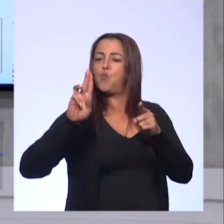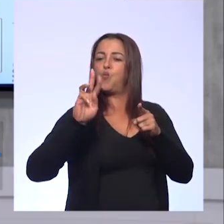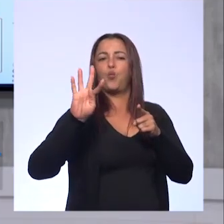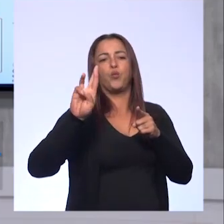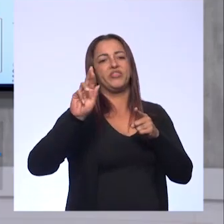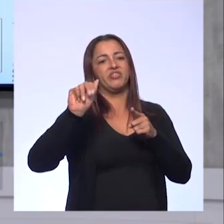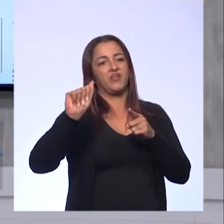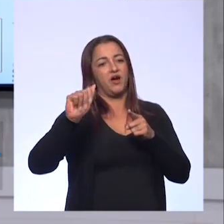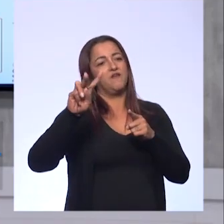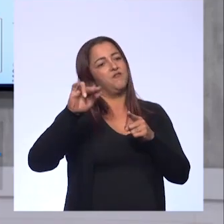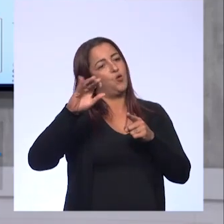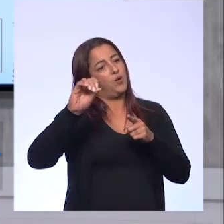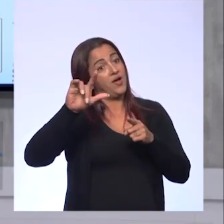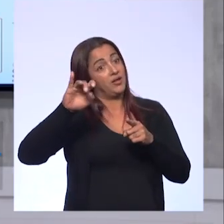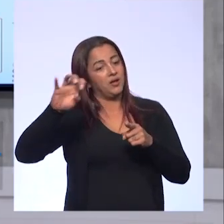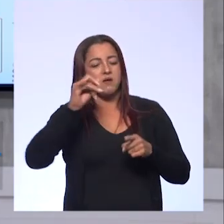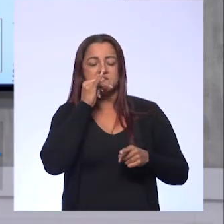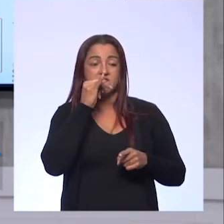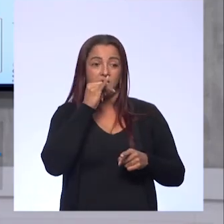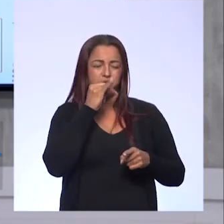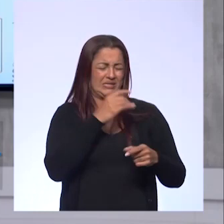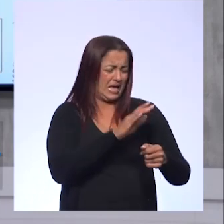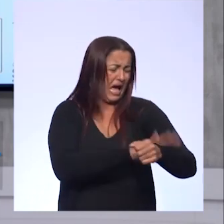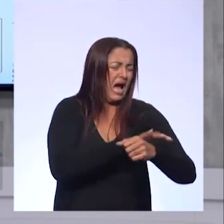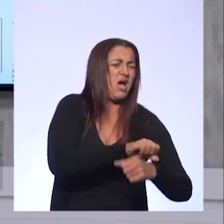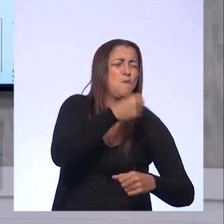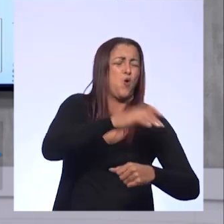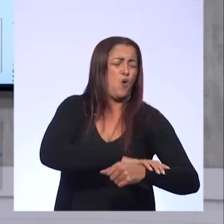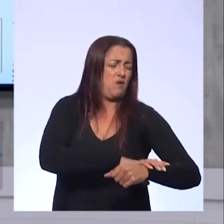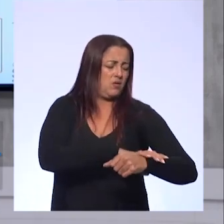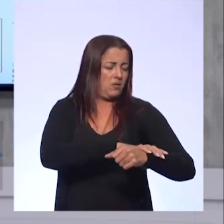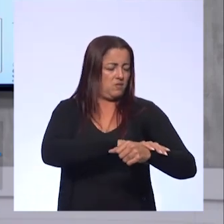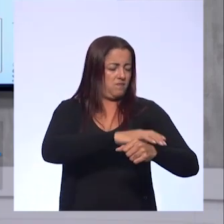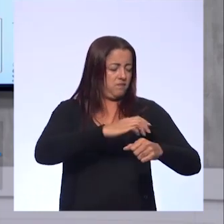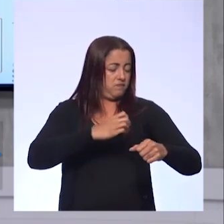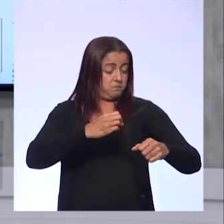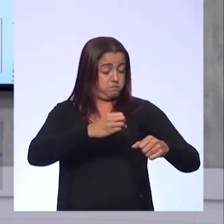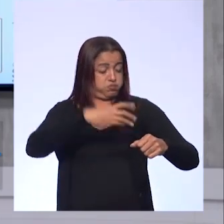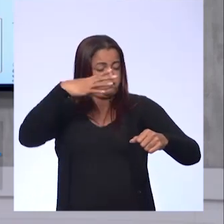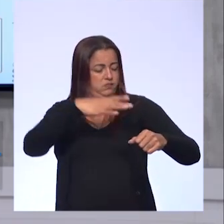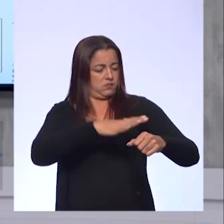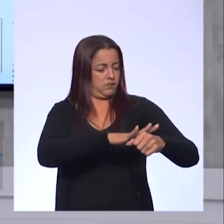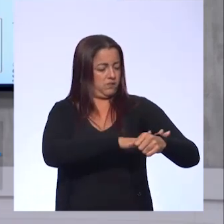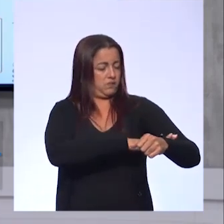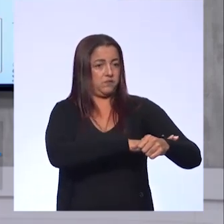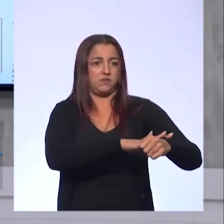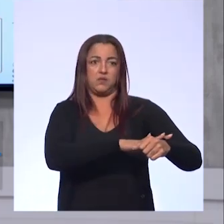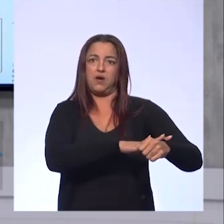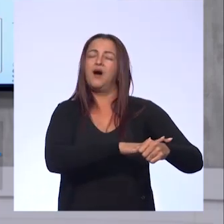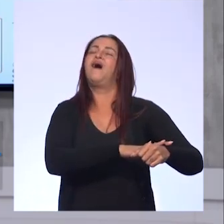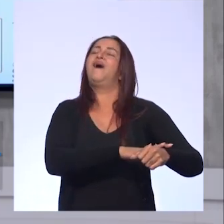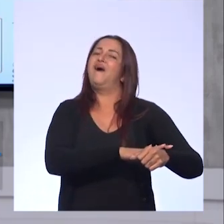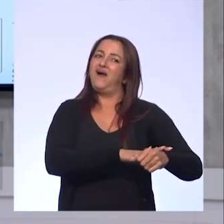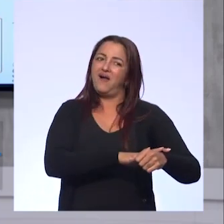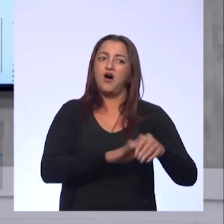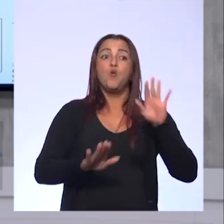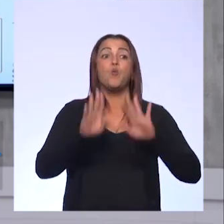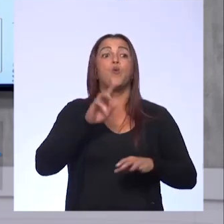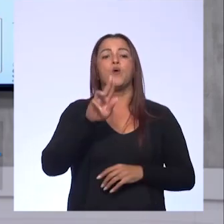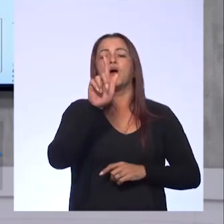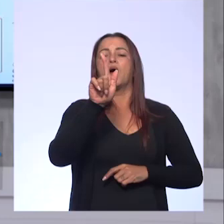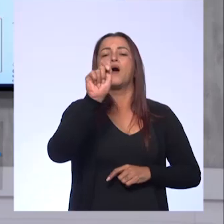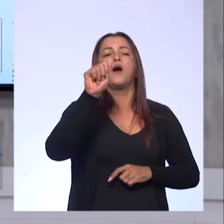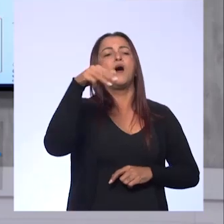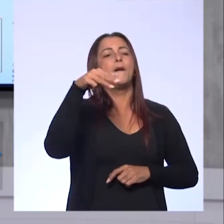tá mais posso raio-x quando vai fazer uma chapa quebrou o braço raio-x é uma onda é essa e não precisa de meio raio Gamma